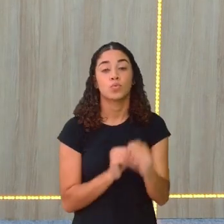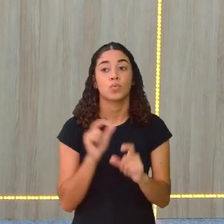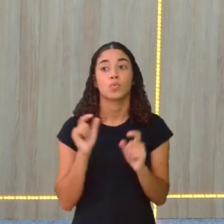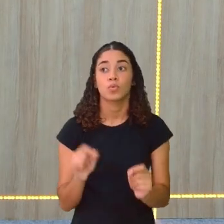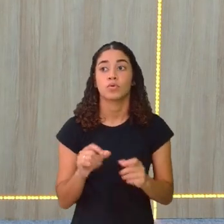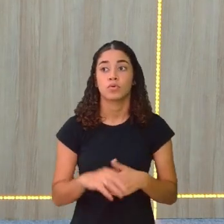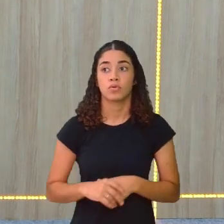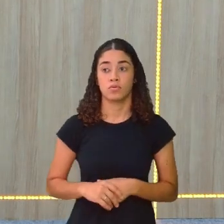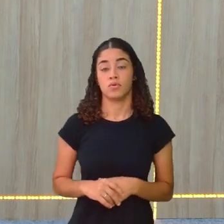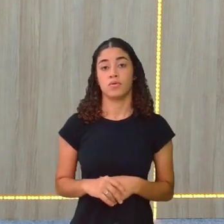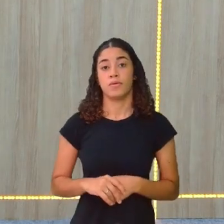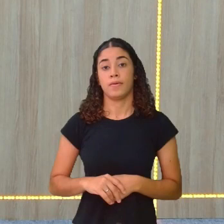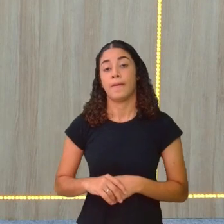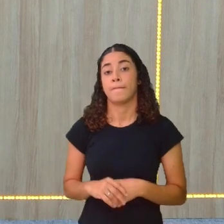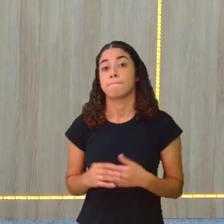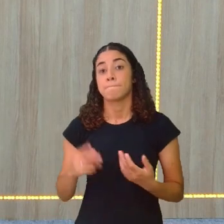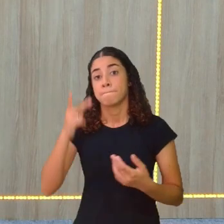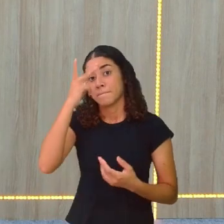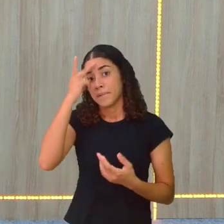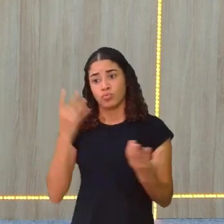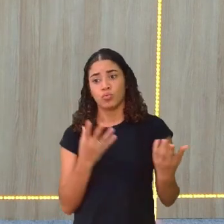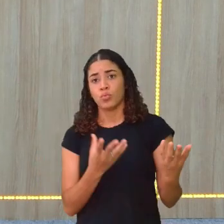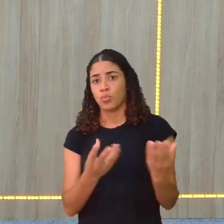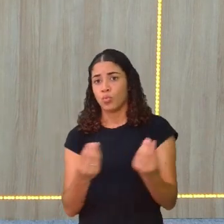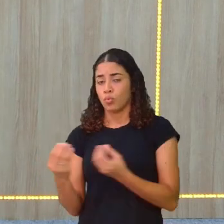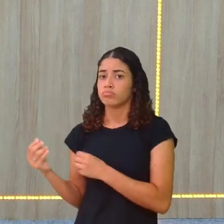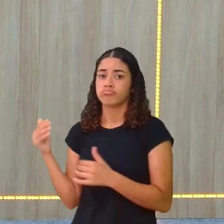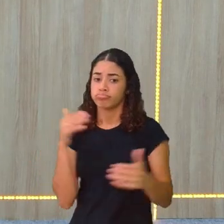de peregrinação de muitos, né,